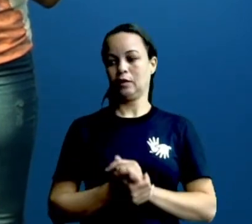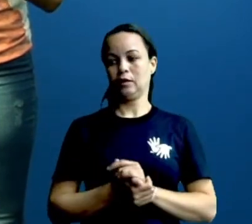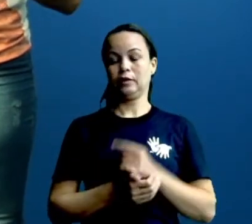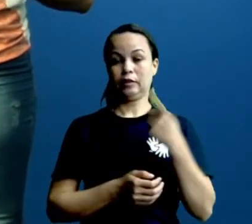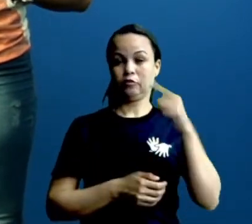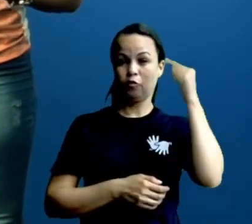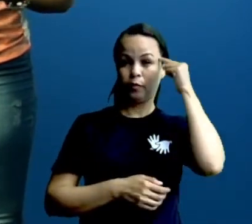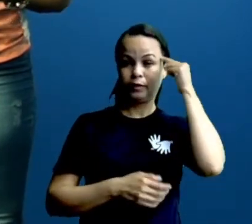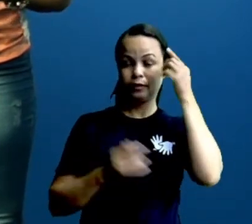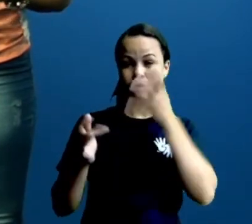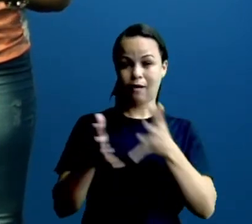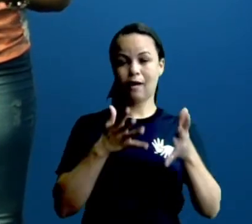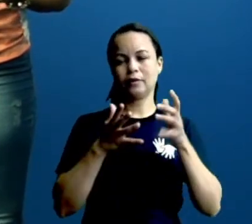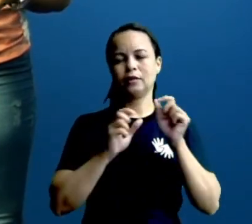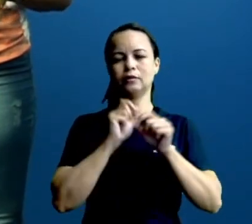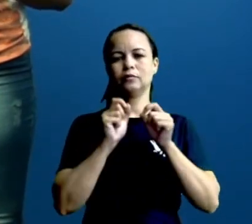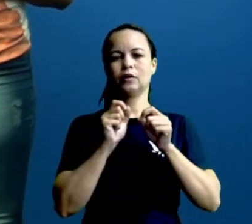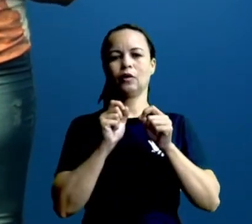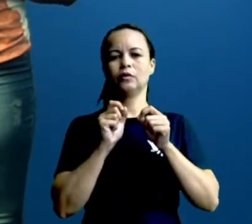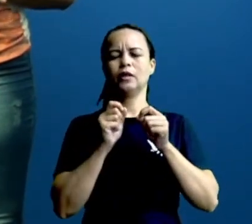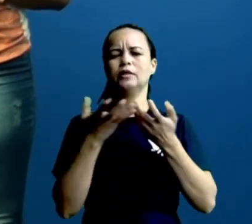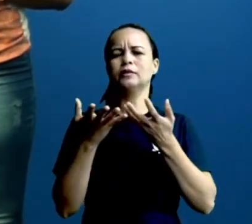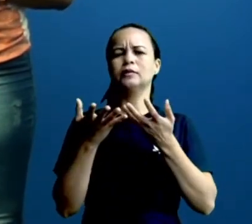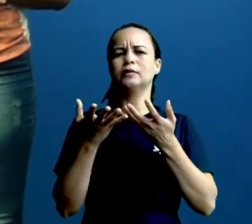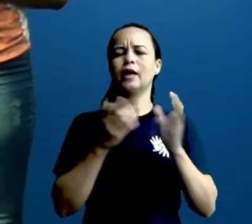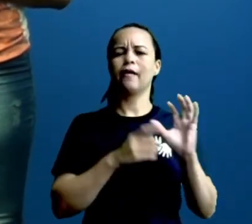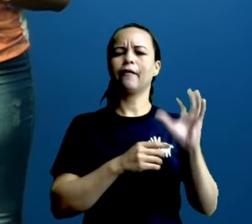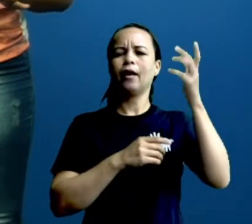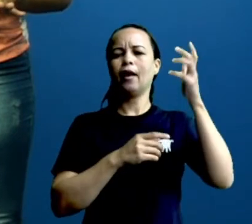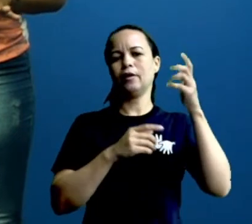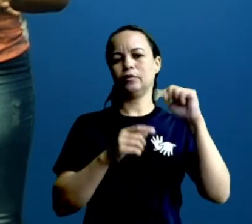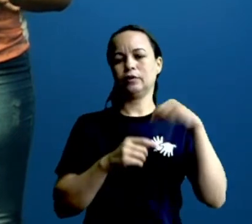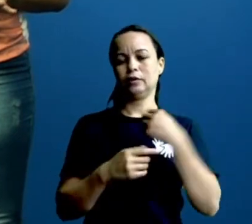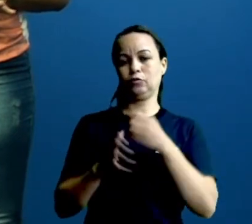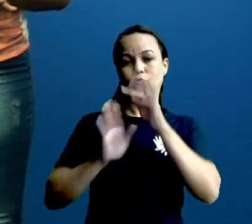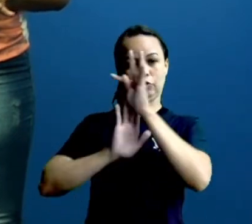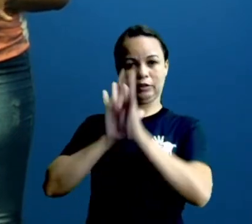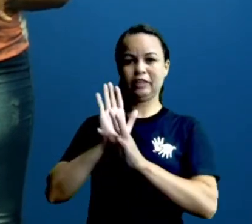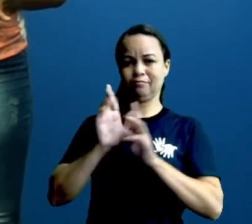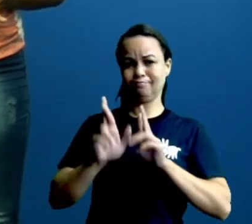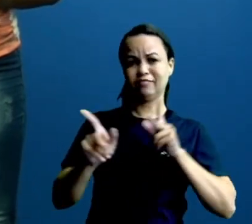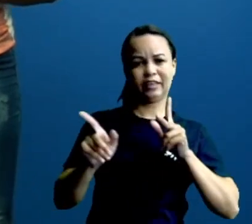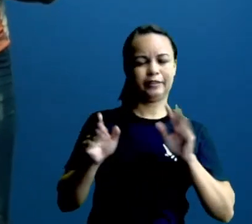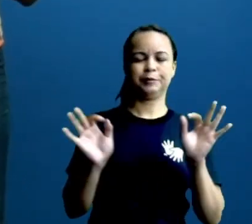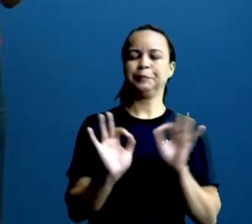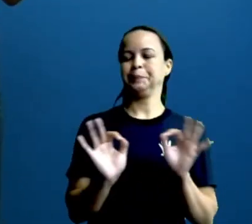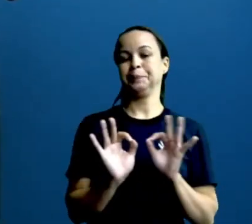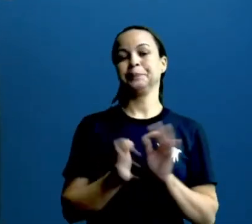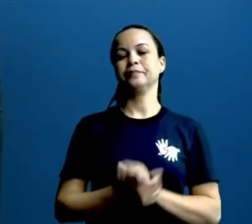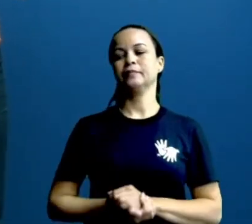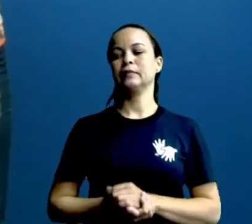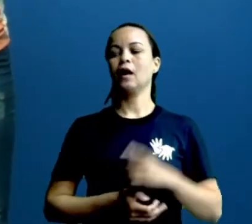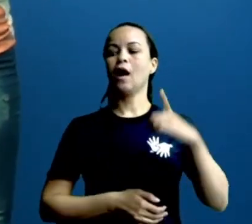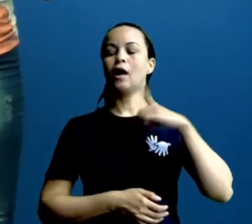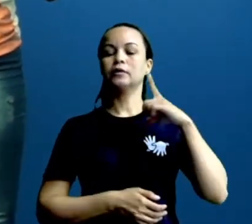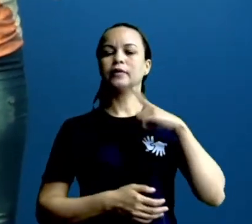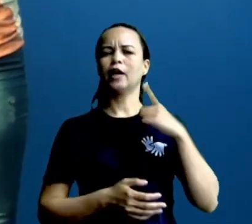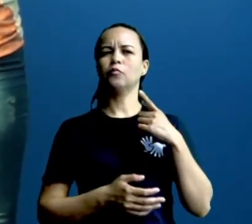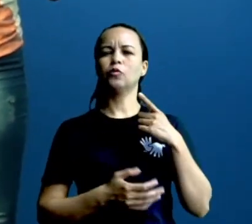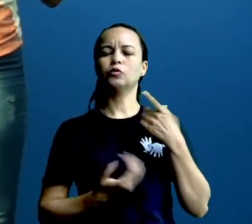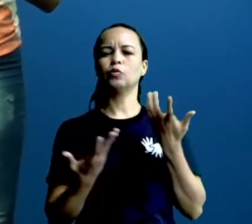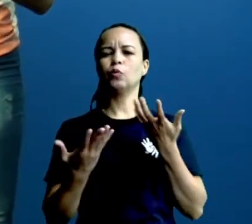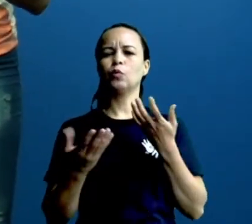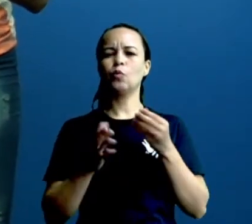necessária em diversos contextos de nossa vida. E claro que nos textos não seriam diferentes, tá? Nós temos aqui um conceito